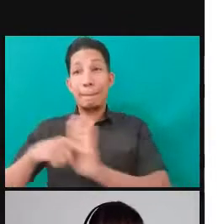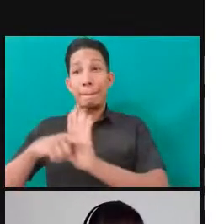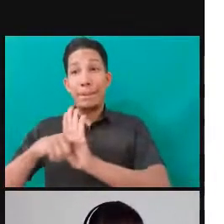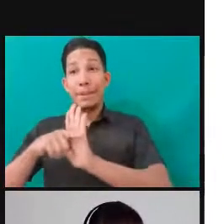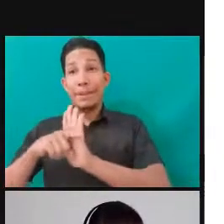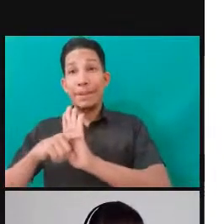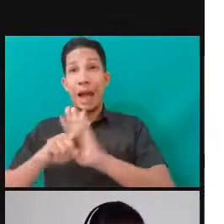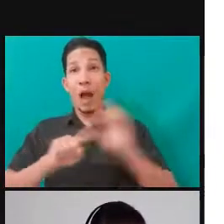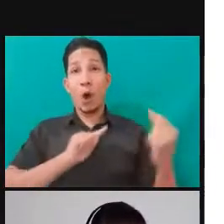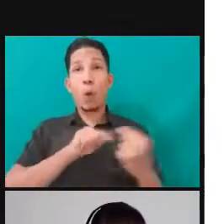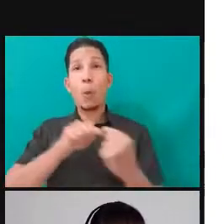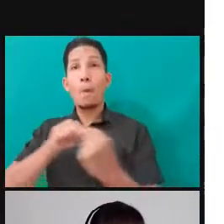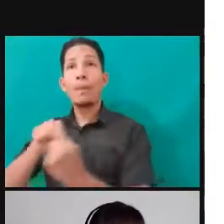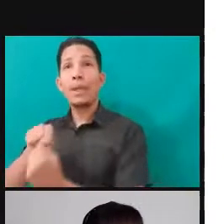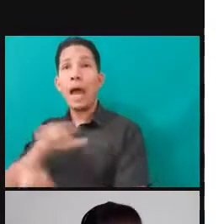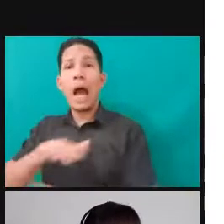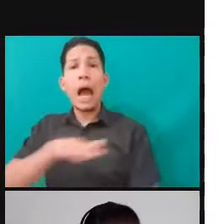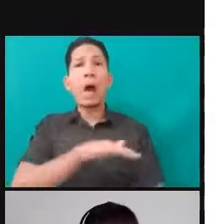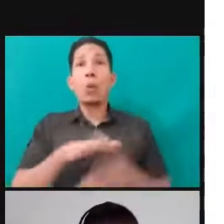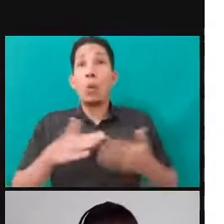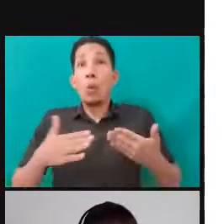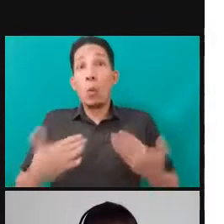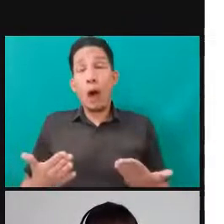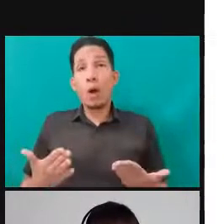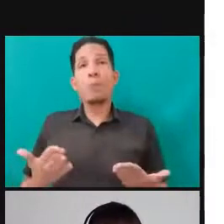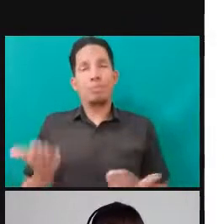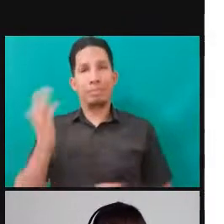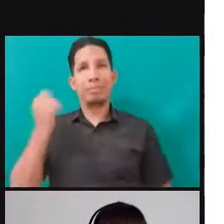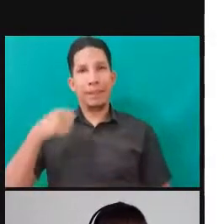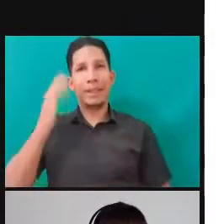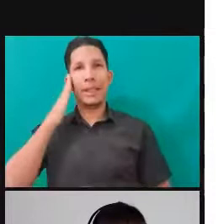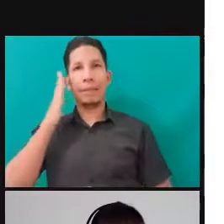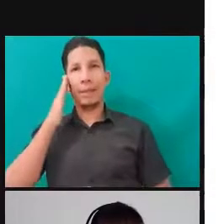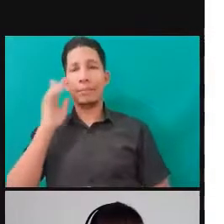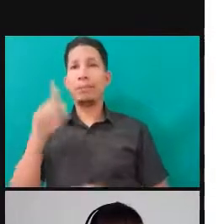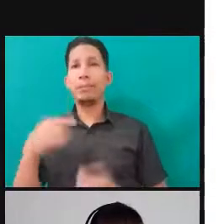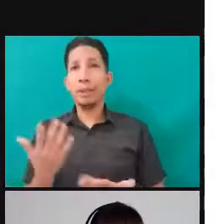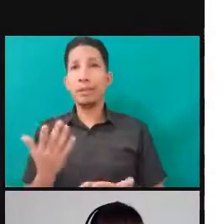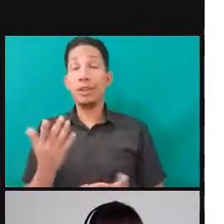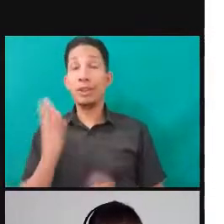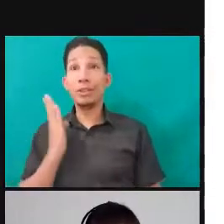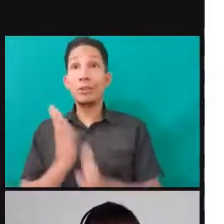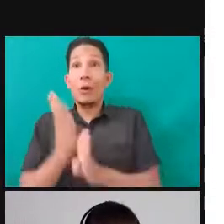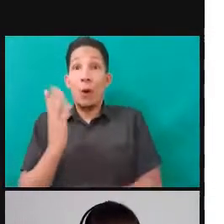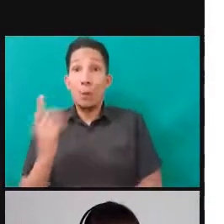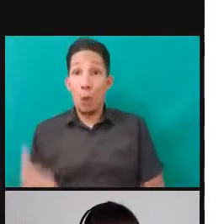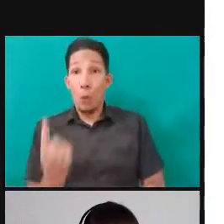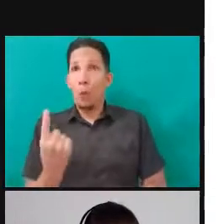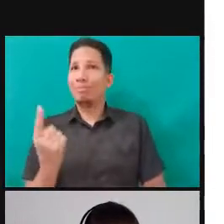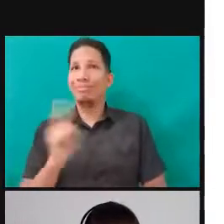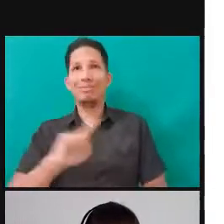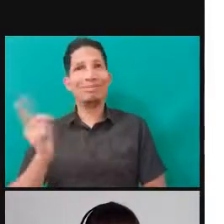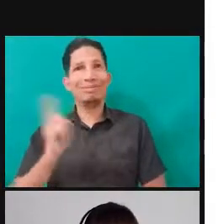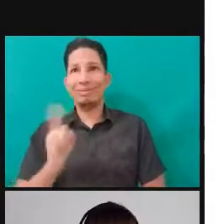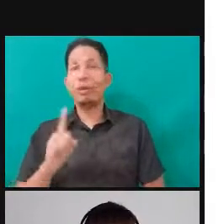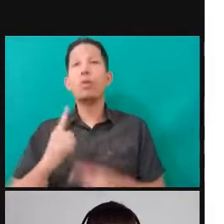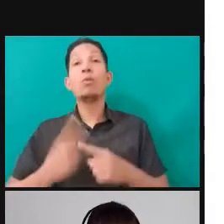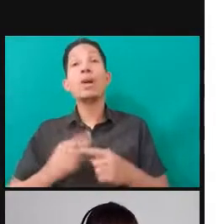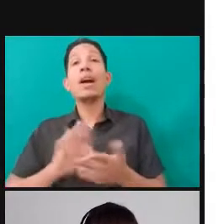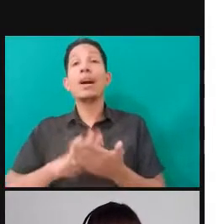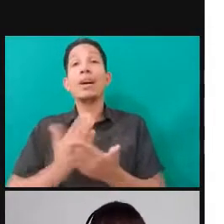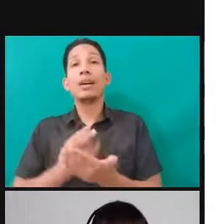tradutor e intérprete de língua de sinais. E a gente descobre que não tem um único lugar, porque a tradução e